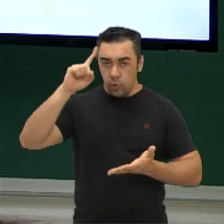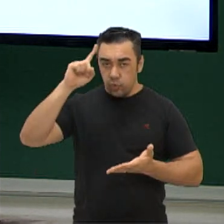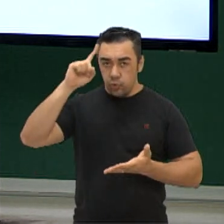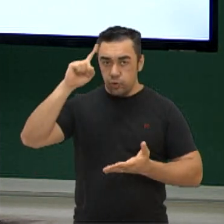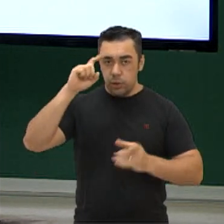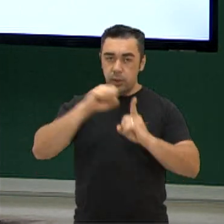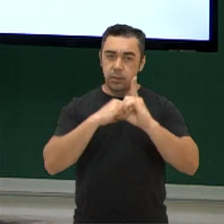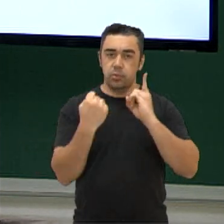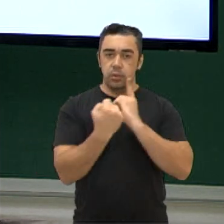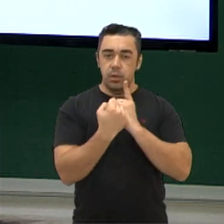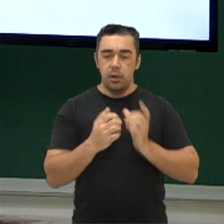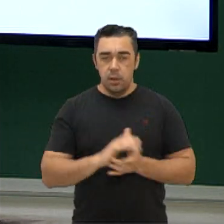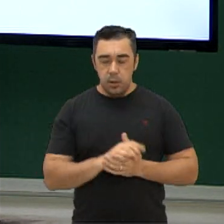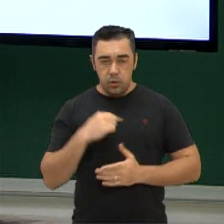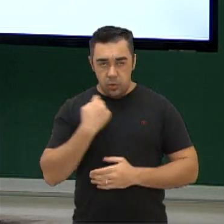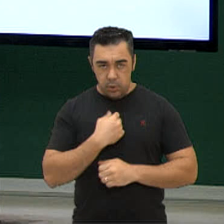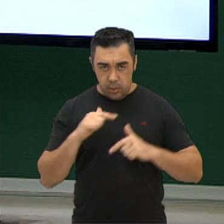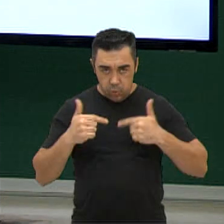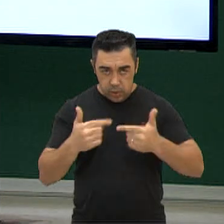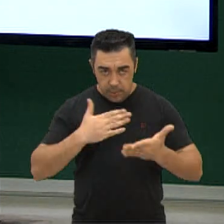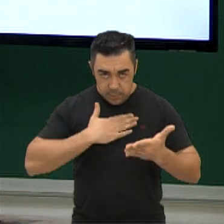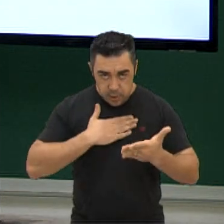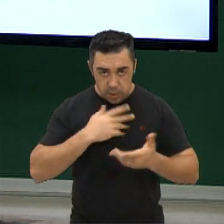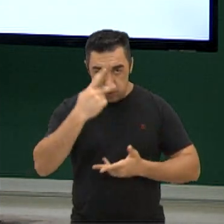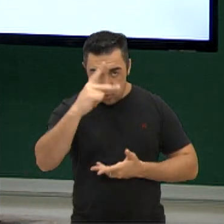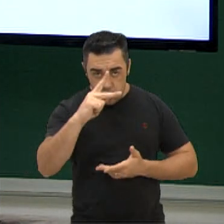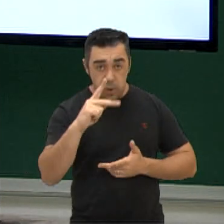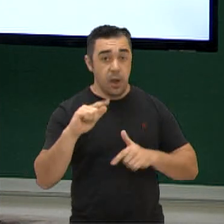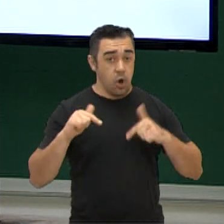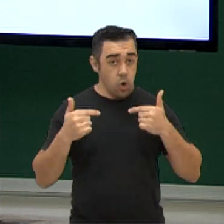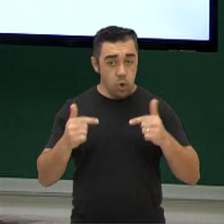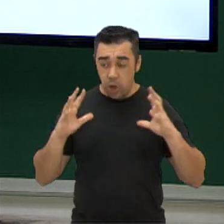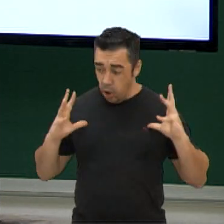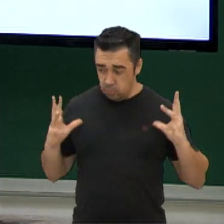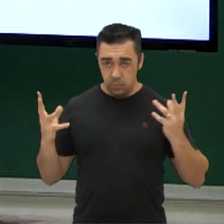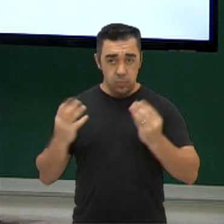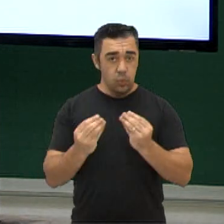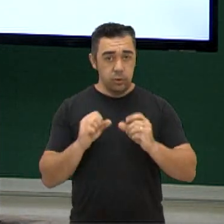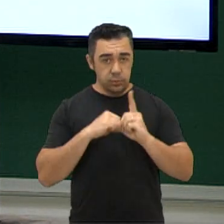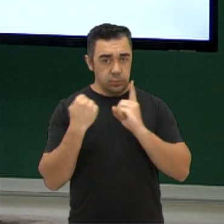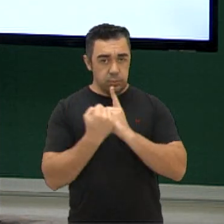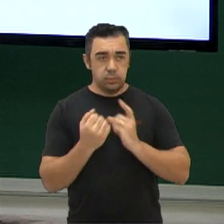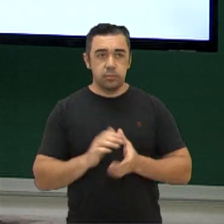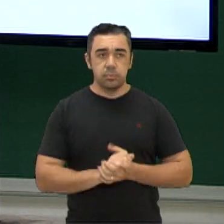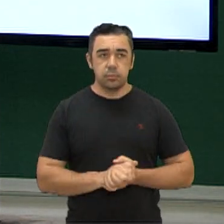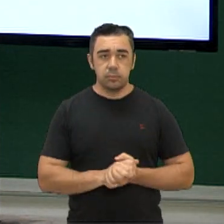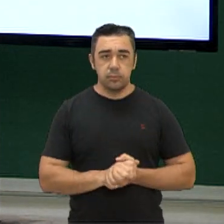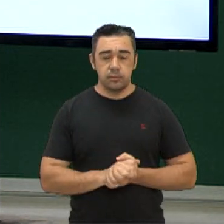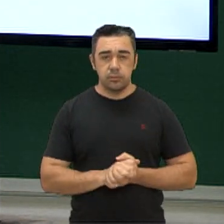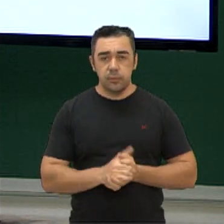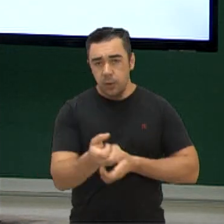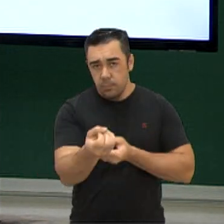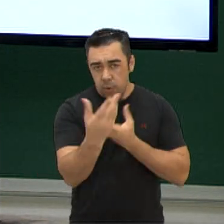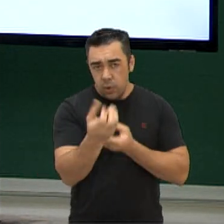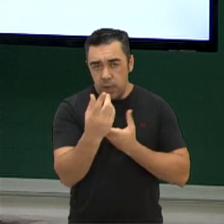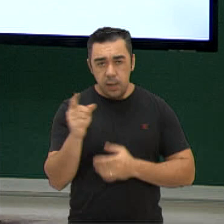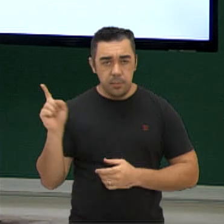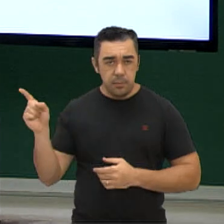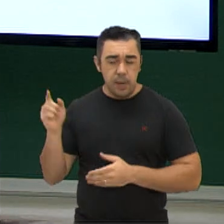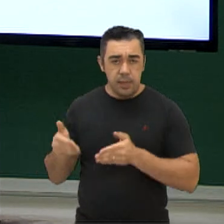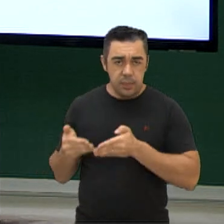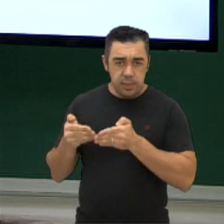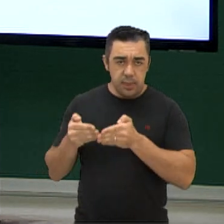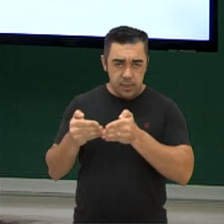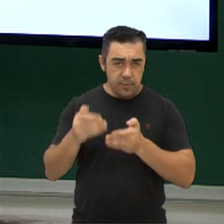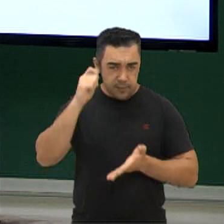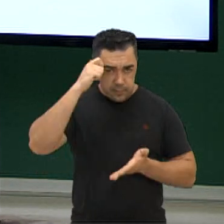nossa sociedade. É uma luta minha, é uma luta sua, é uma luta de toda a sociedade, hein? Eu trago aqui um poema do Navio Negreiro